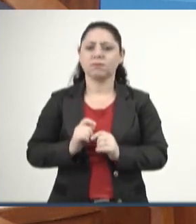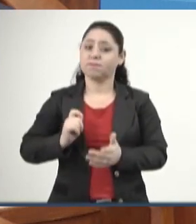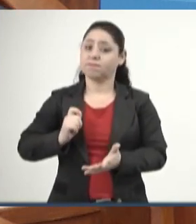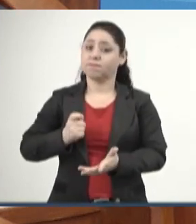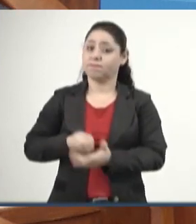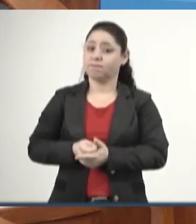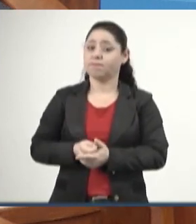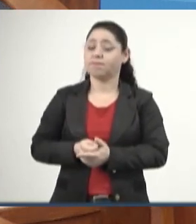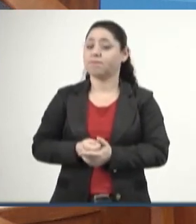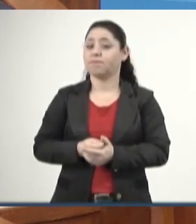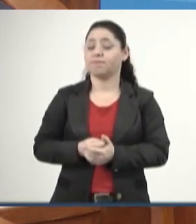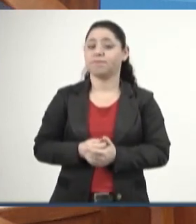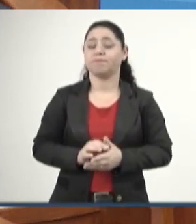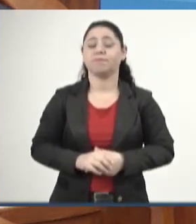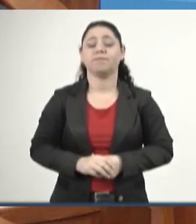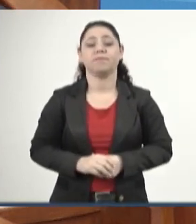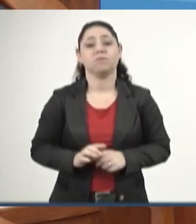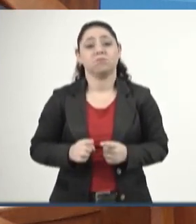mas